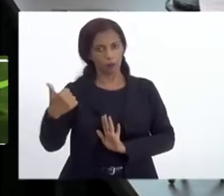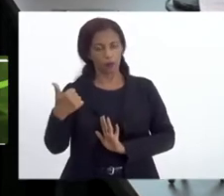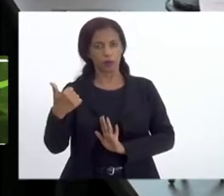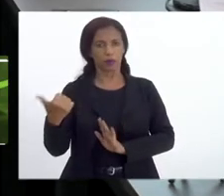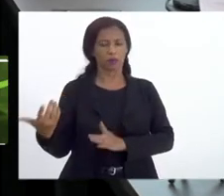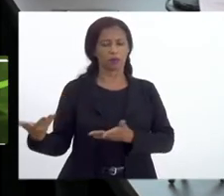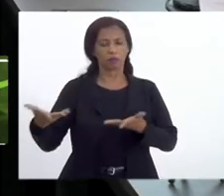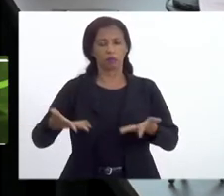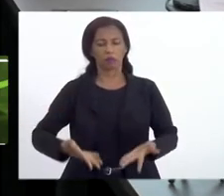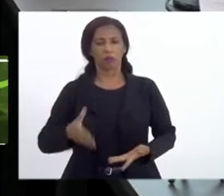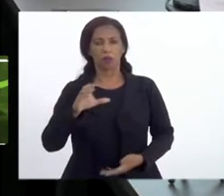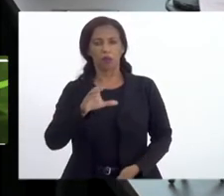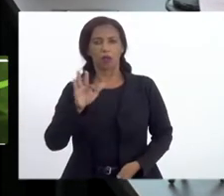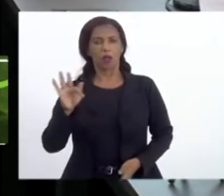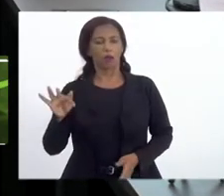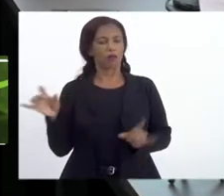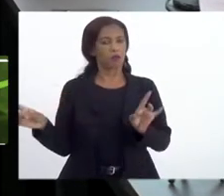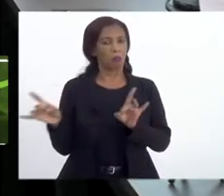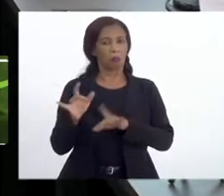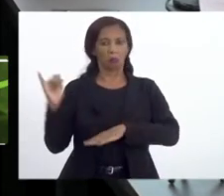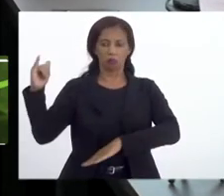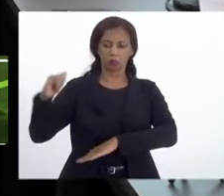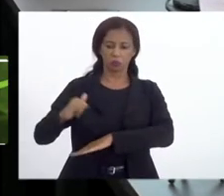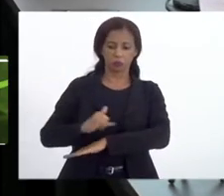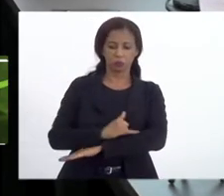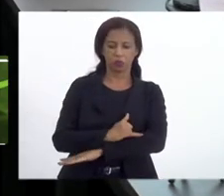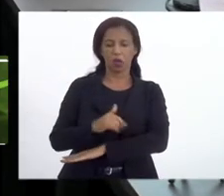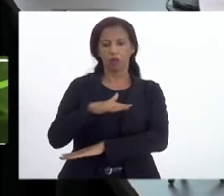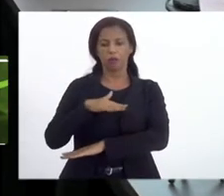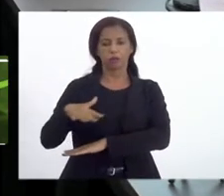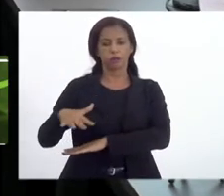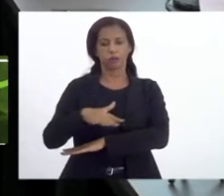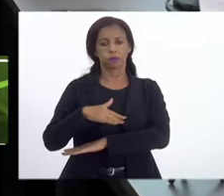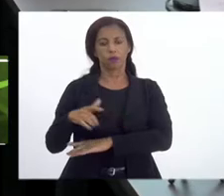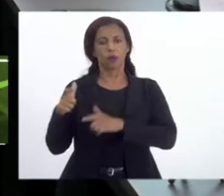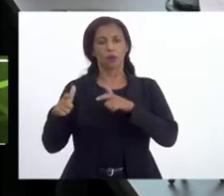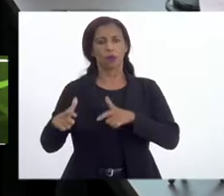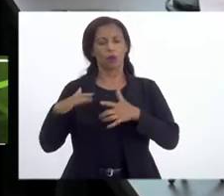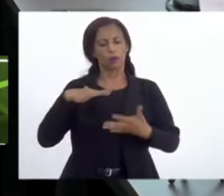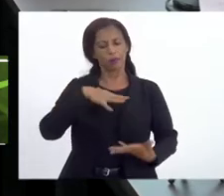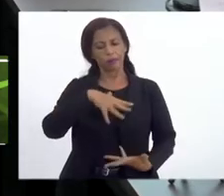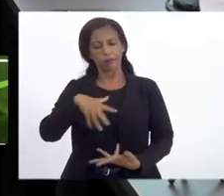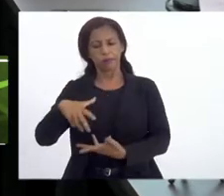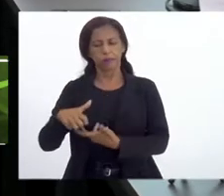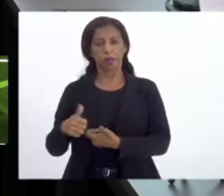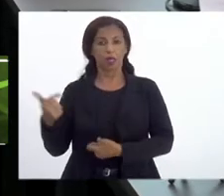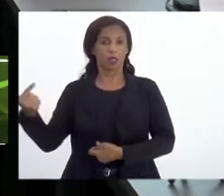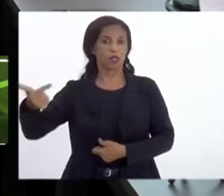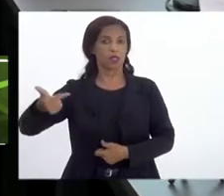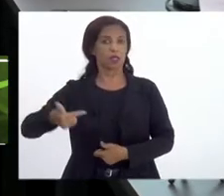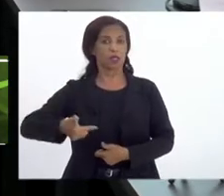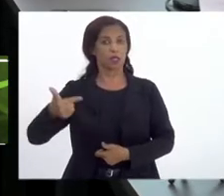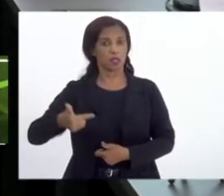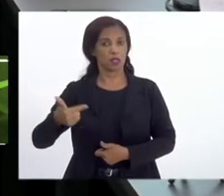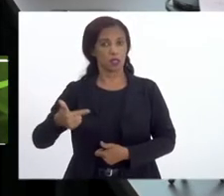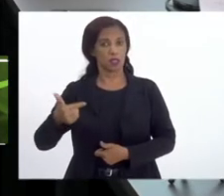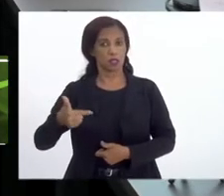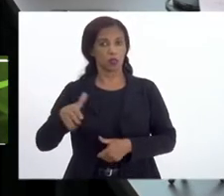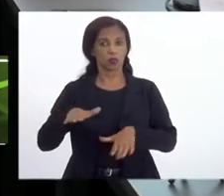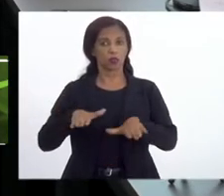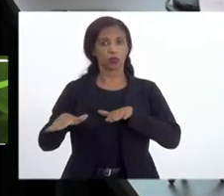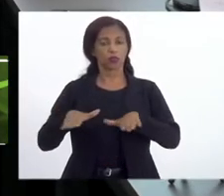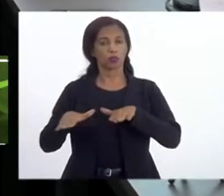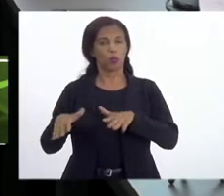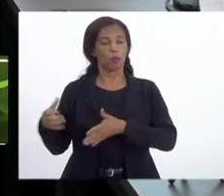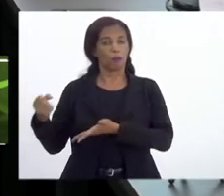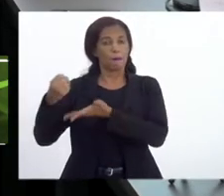colocar o aeroporto de Cabo Frio à disposição como um aeroporto internacional, segundo aeroporto em movimentação de